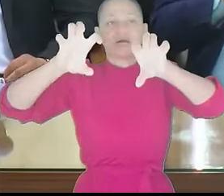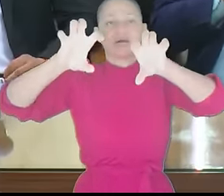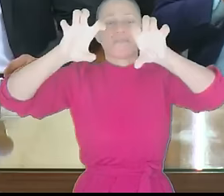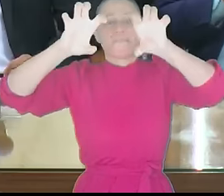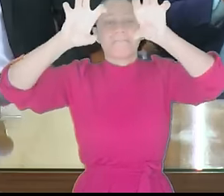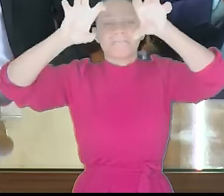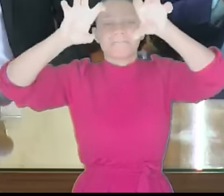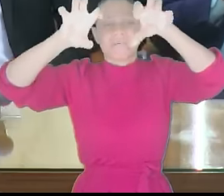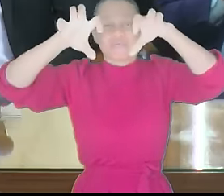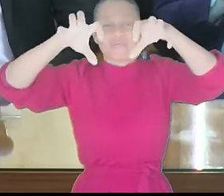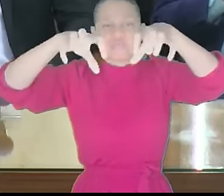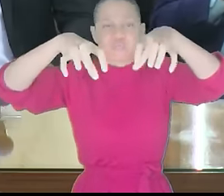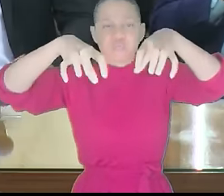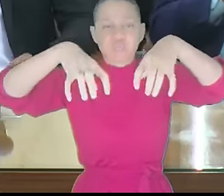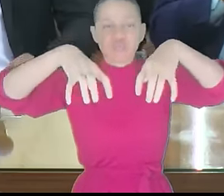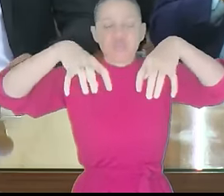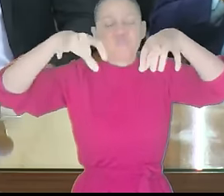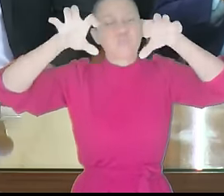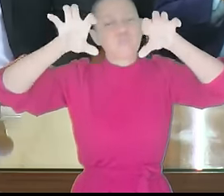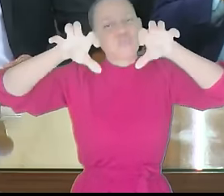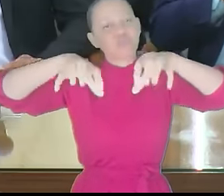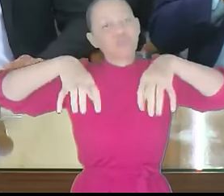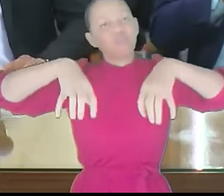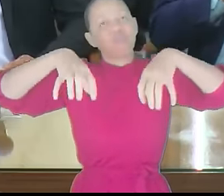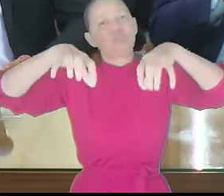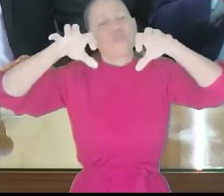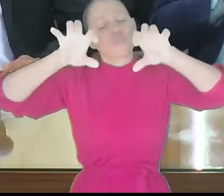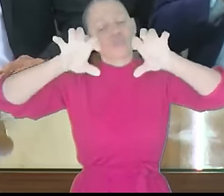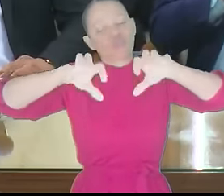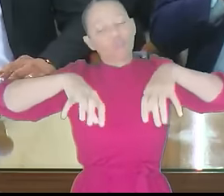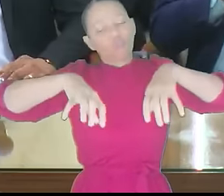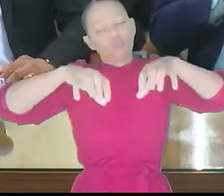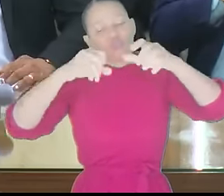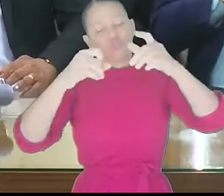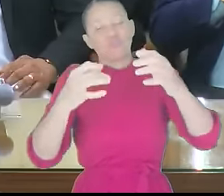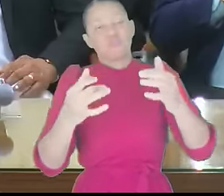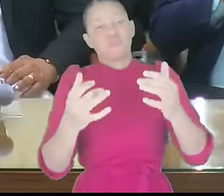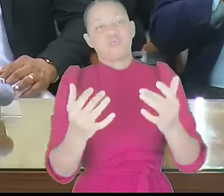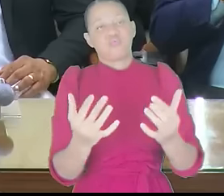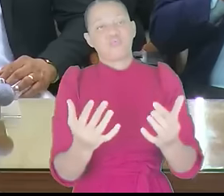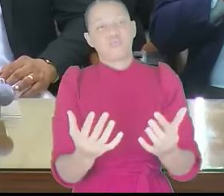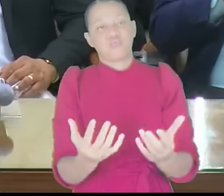quê? De chuva. Aí elas caem na terra. Lá